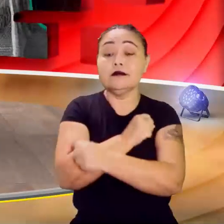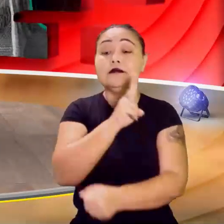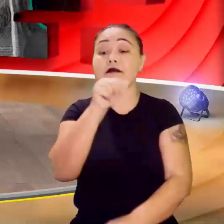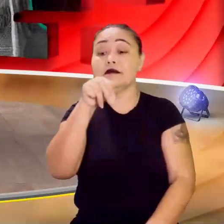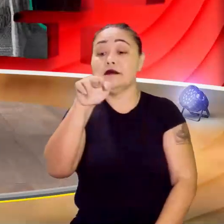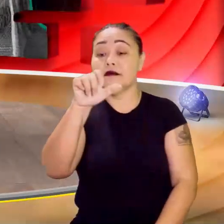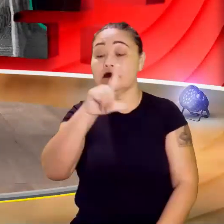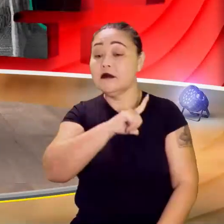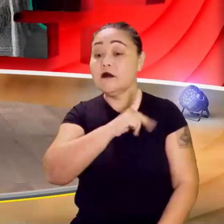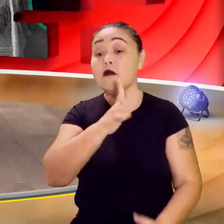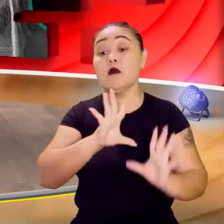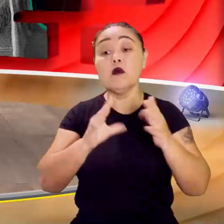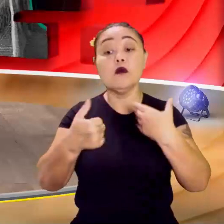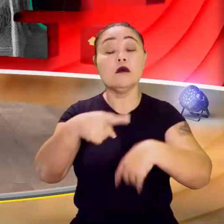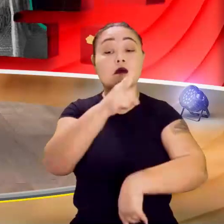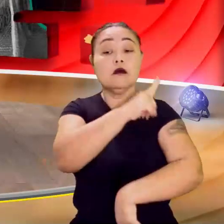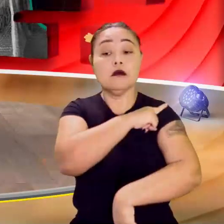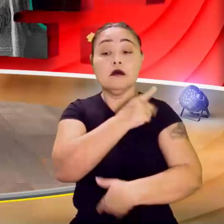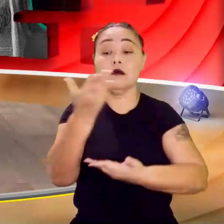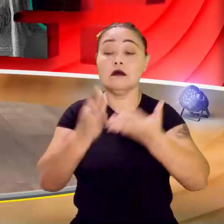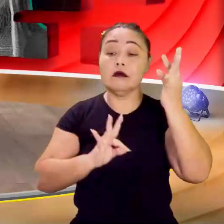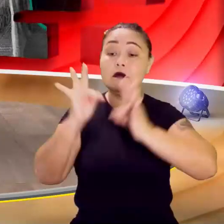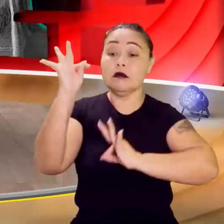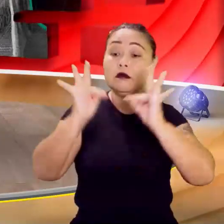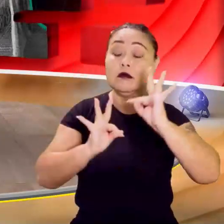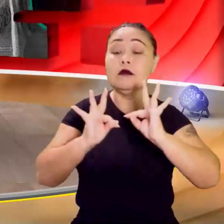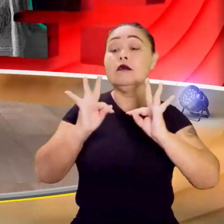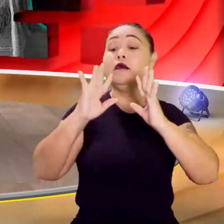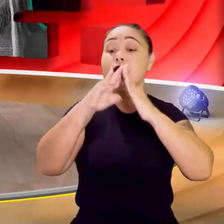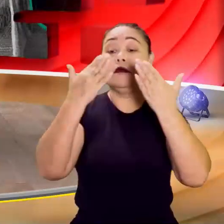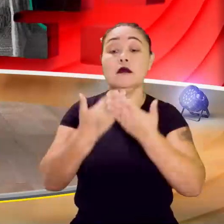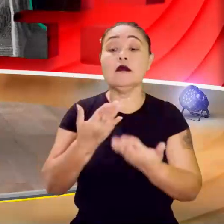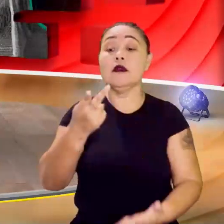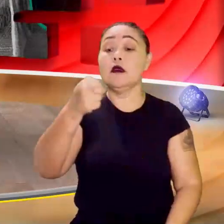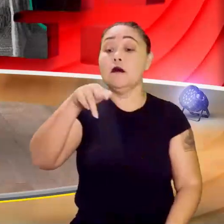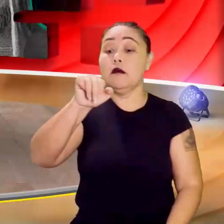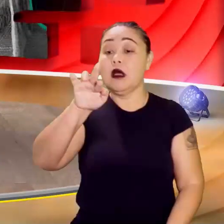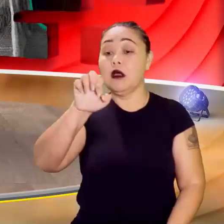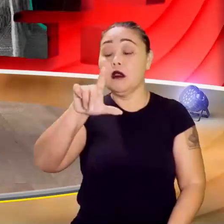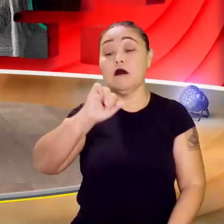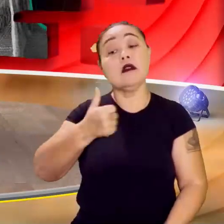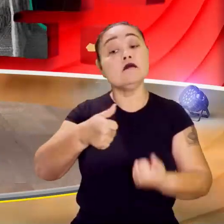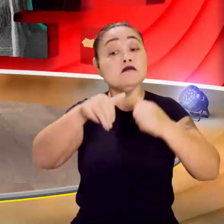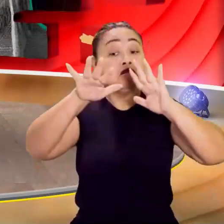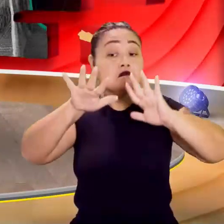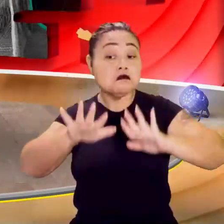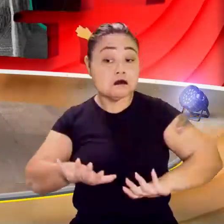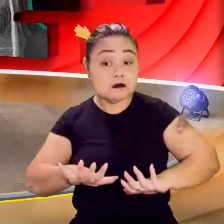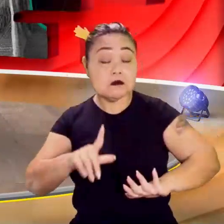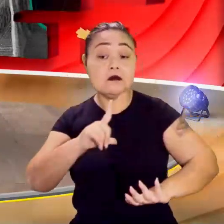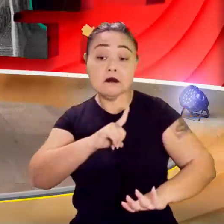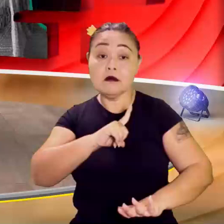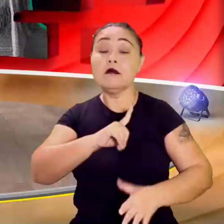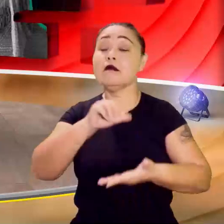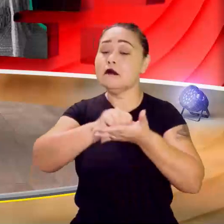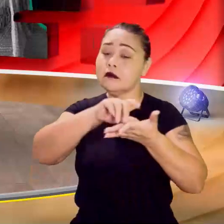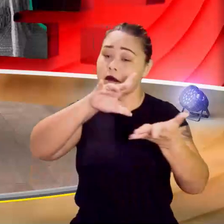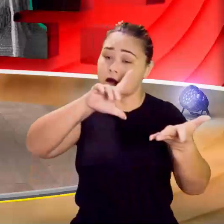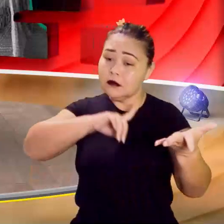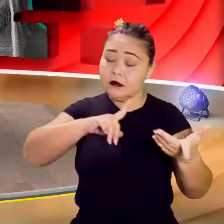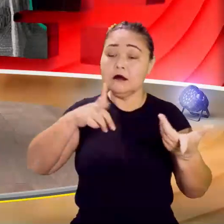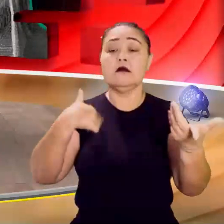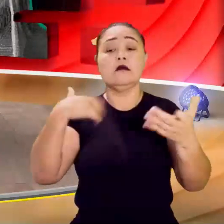Wagner e toda a turma do primeiro ano da mediação lá da Paulo Freire em Itapuã, certo? Ficamos por aqui, mas temos atividade de